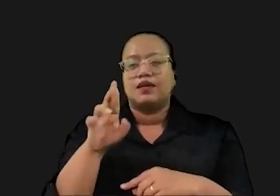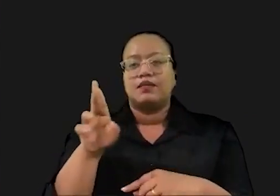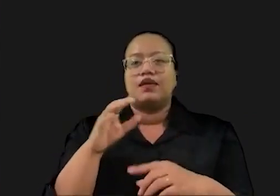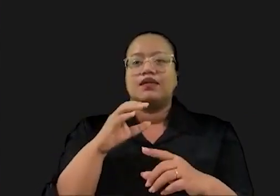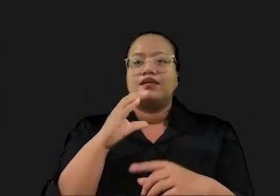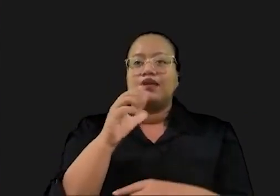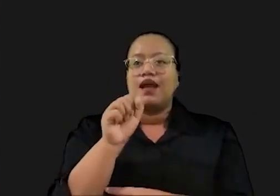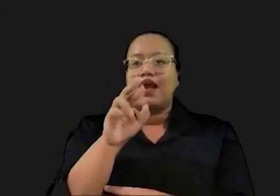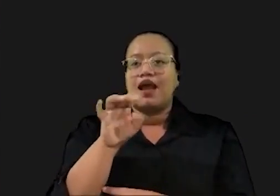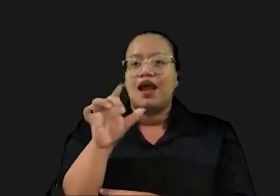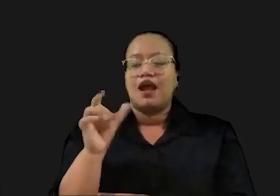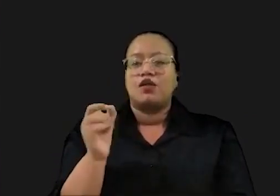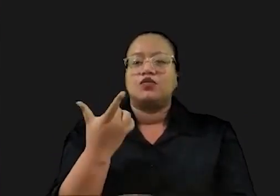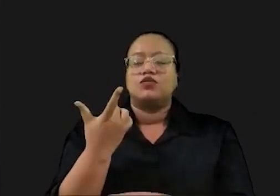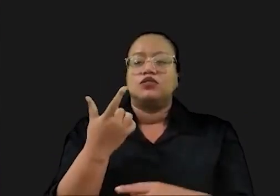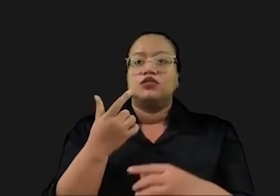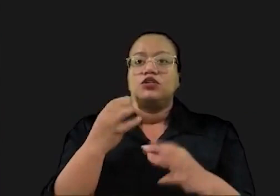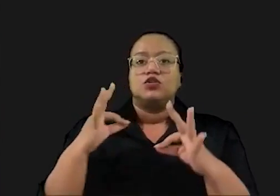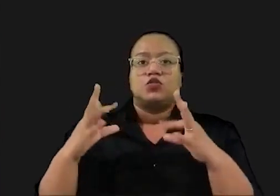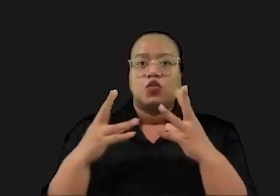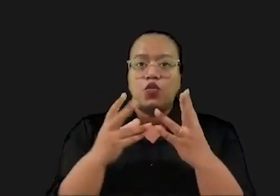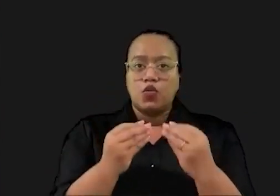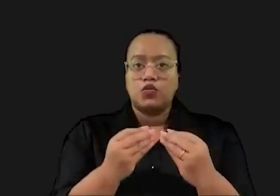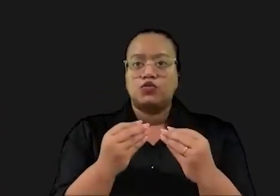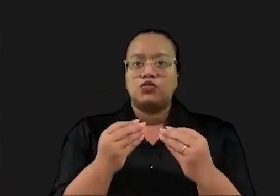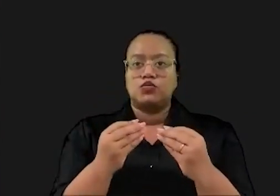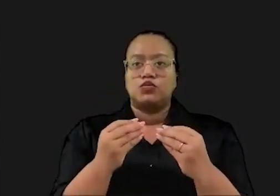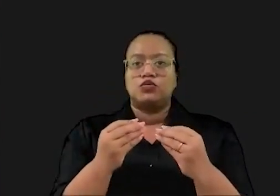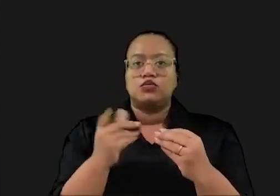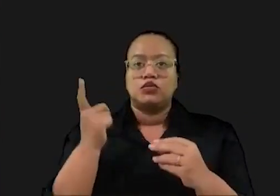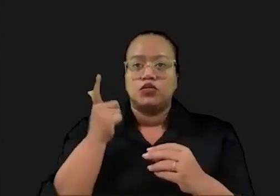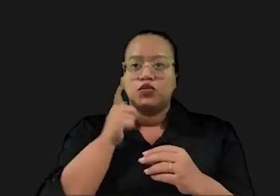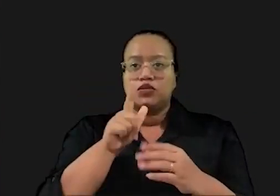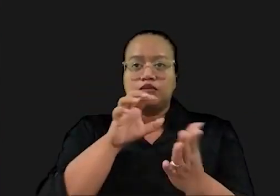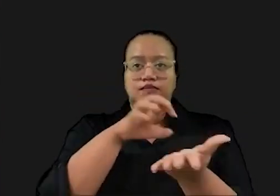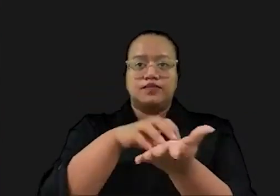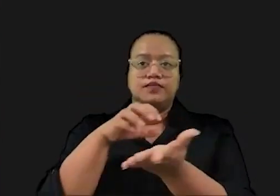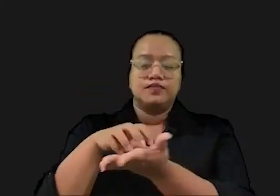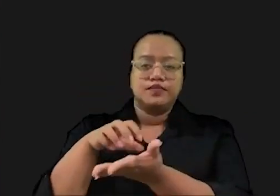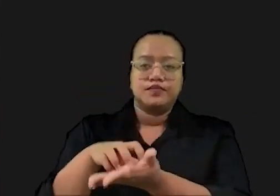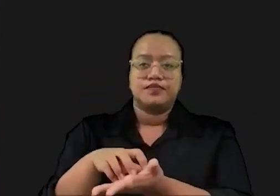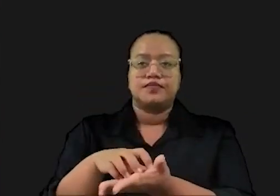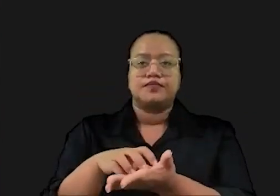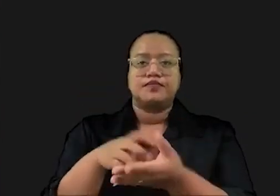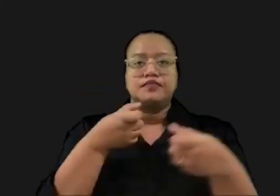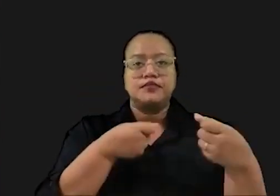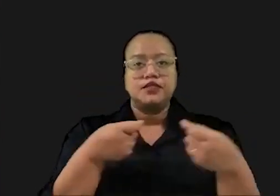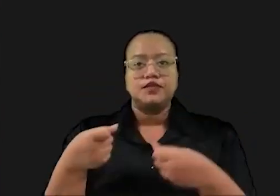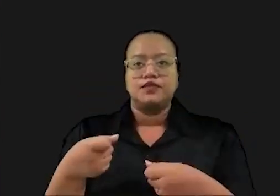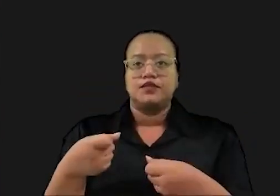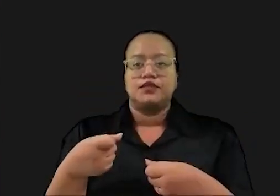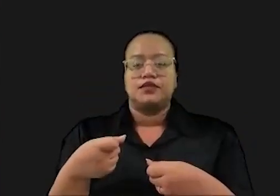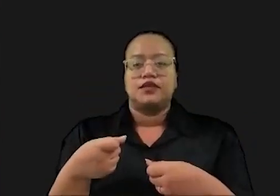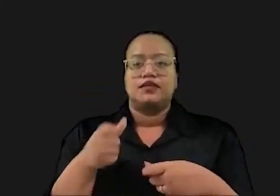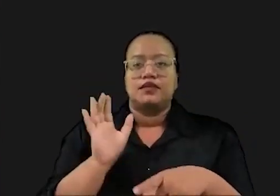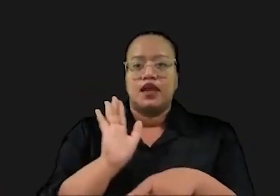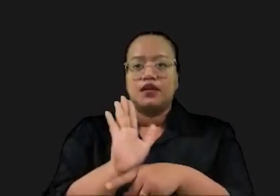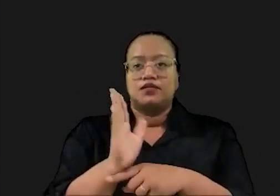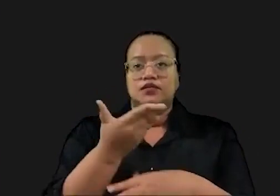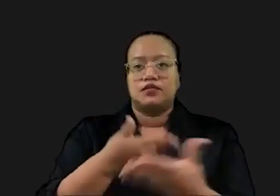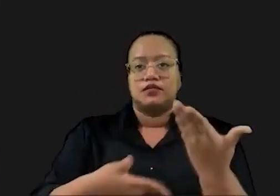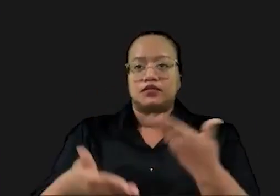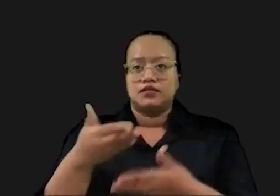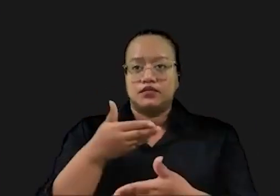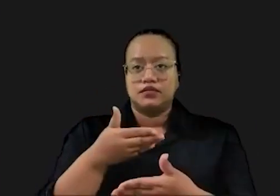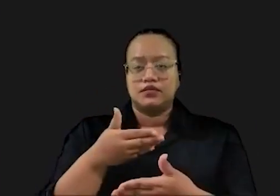cheguem também a essas instâncias de poder e possam colaborar. Essa parte de automação, por exemplo, na área